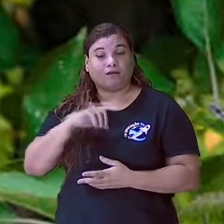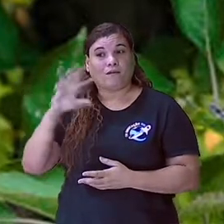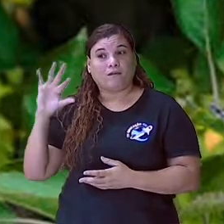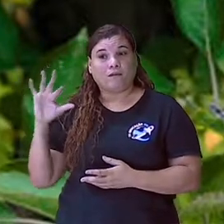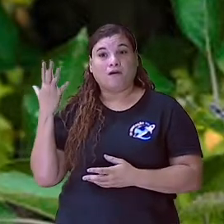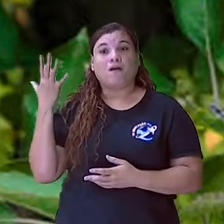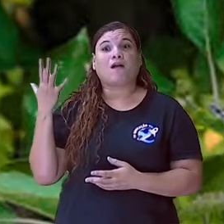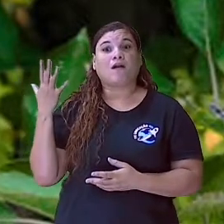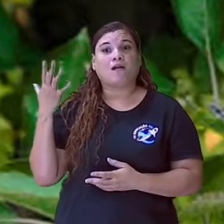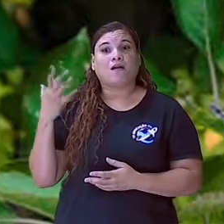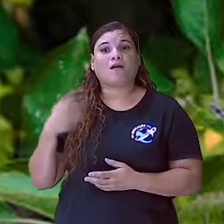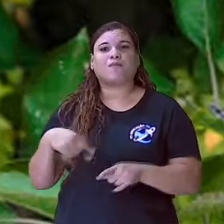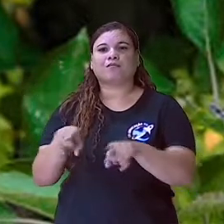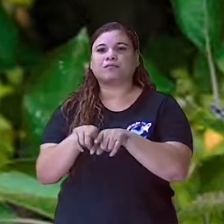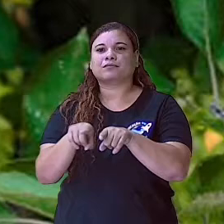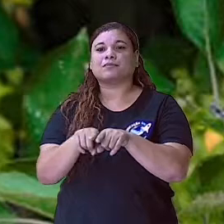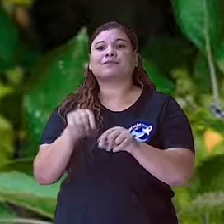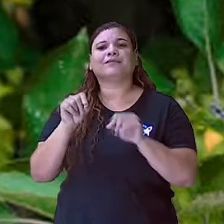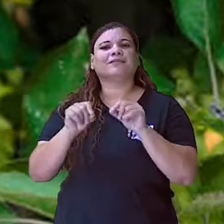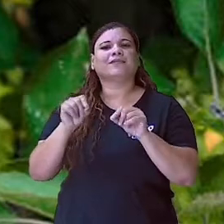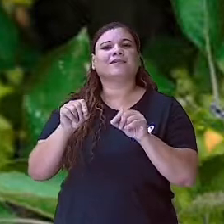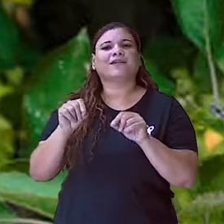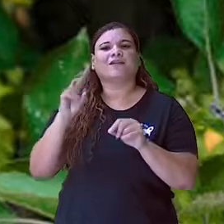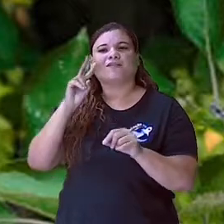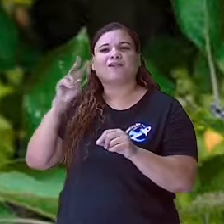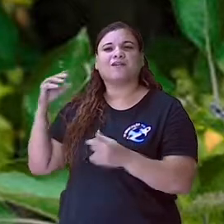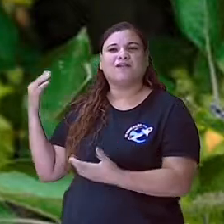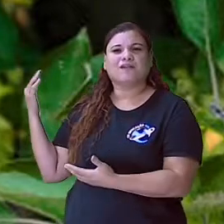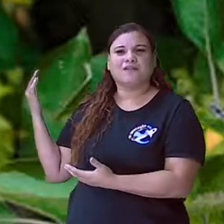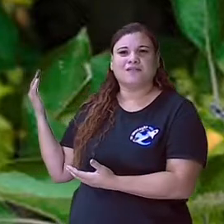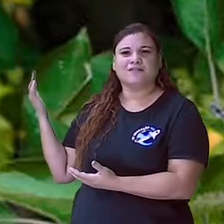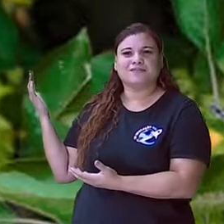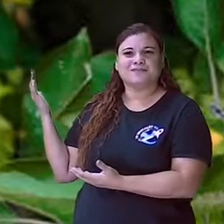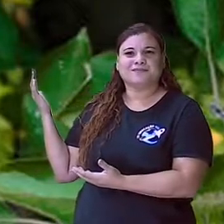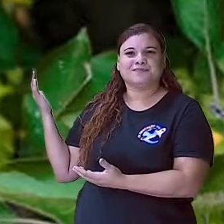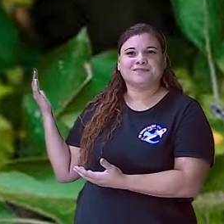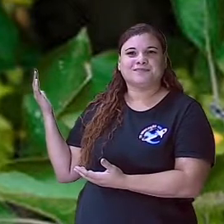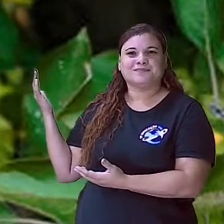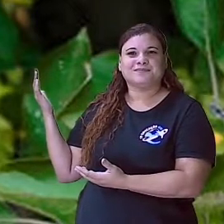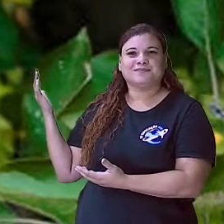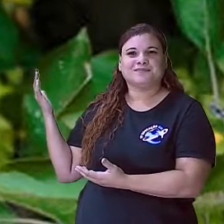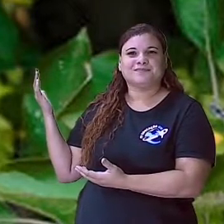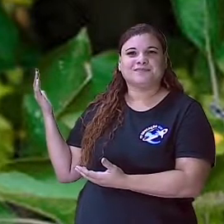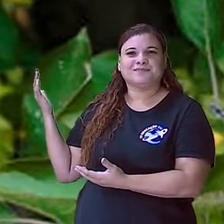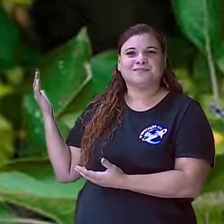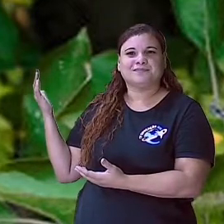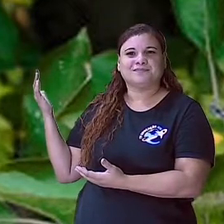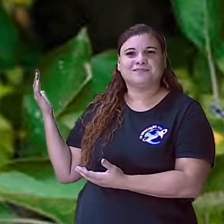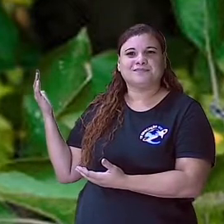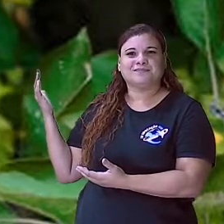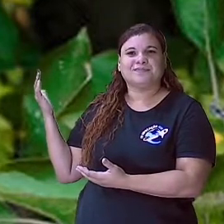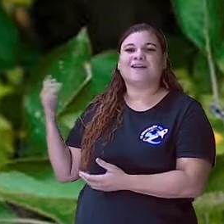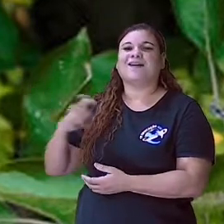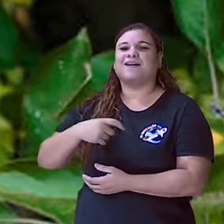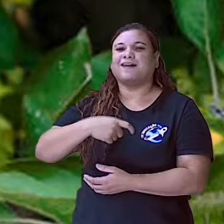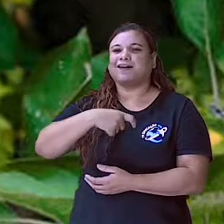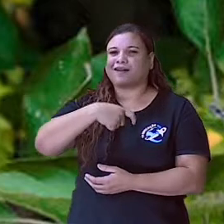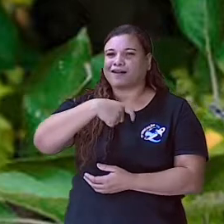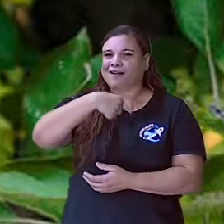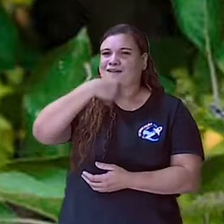Europa, mas que nós vamos ter a parte onde vai predominar as